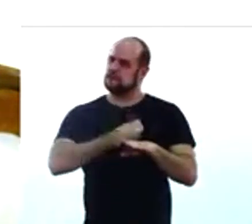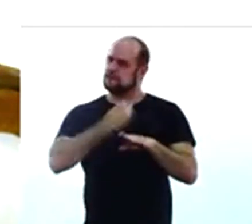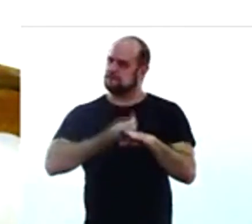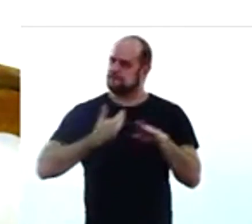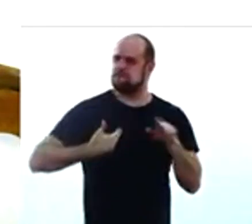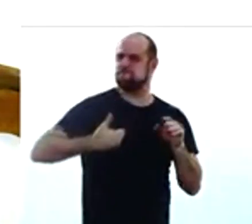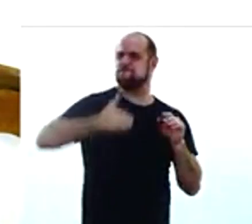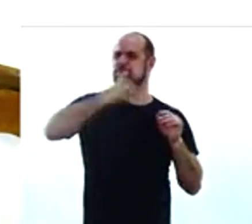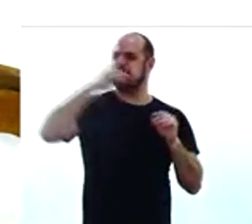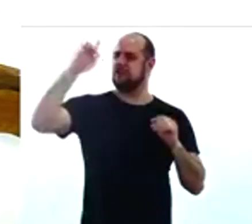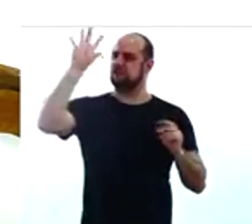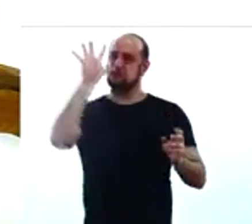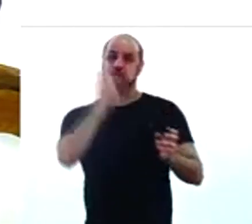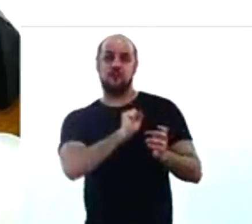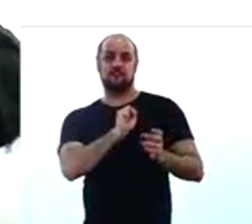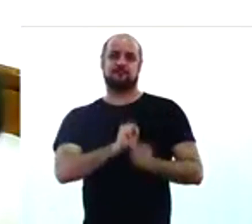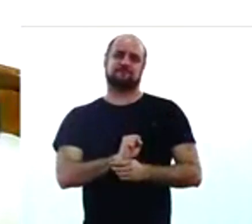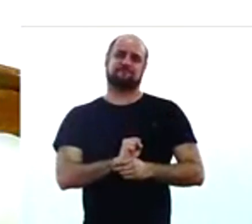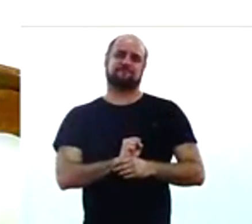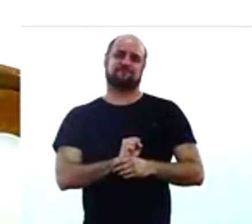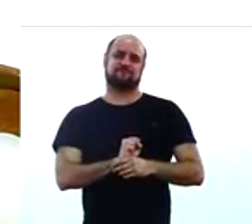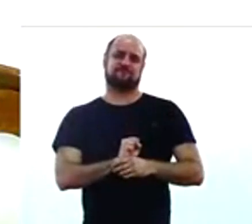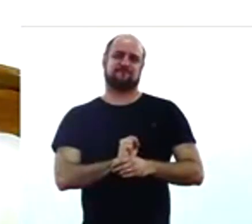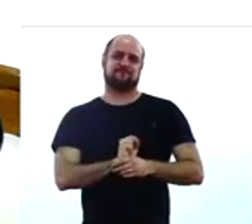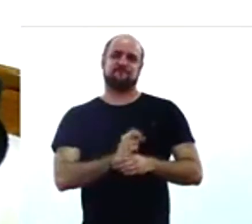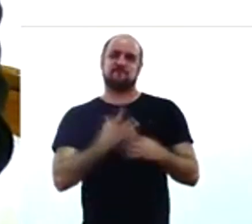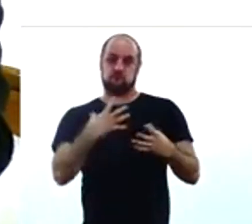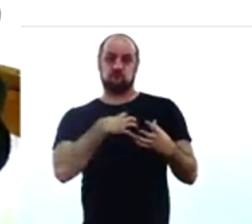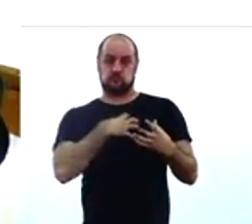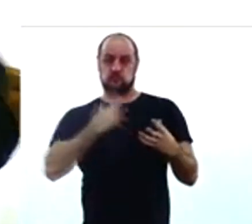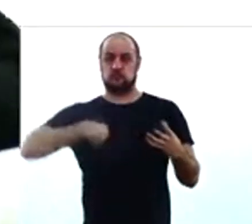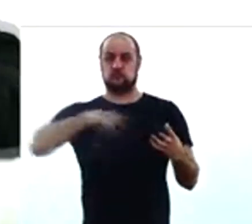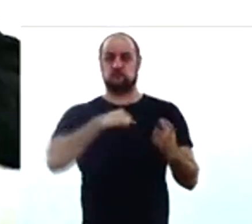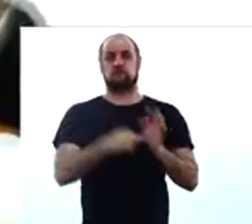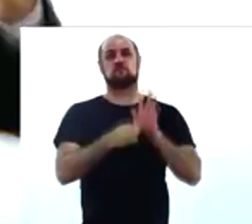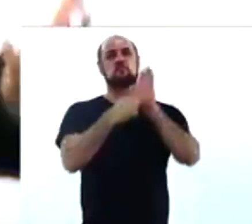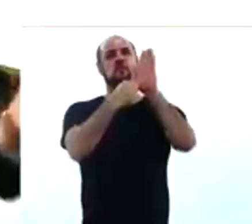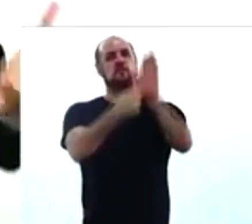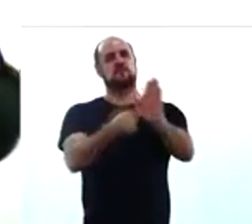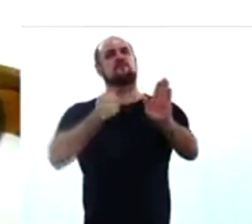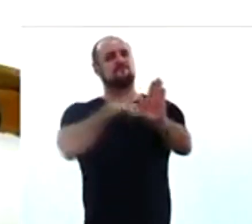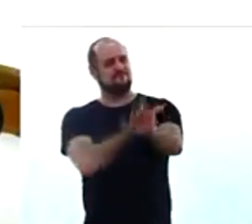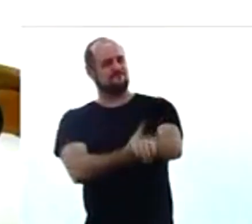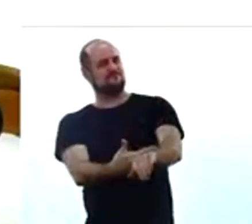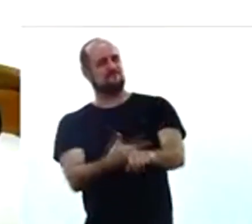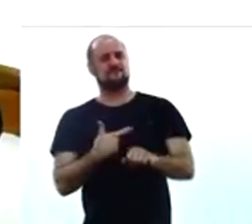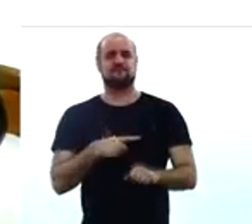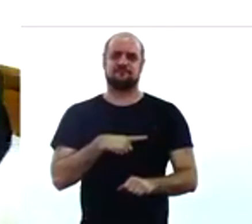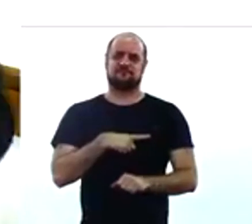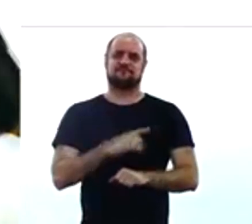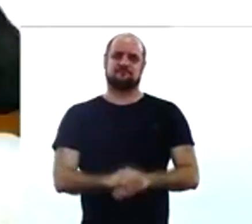que o nosso Pai quer. É assim que demonstramos que estamos sendo educados pelo